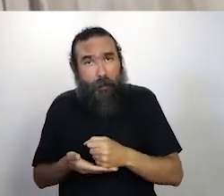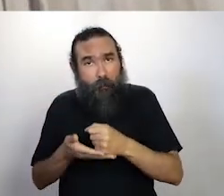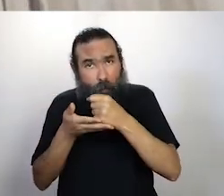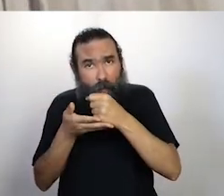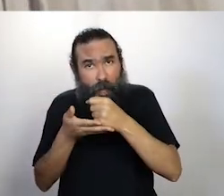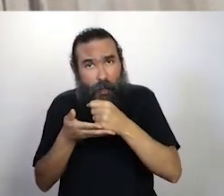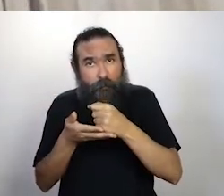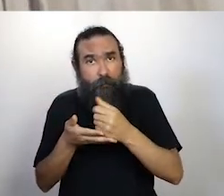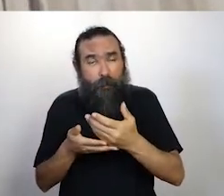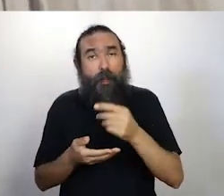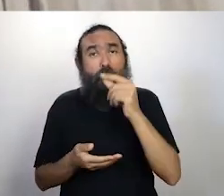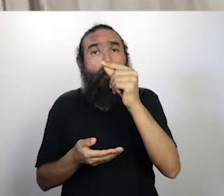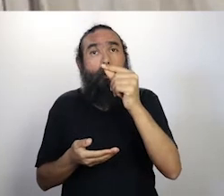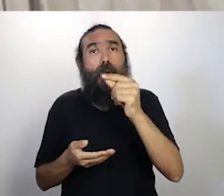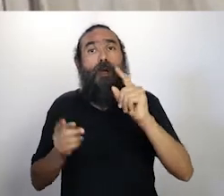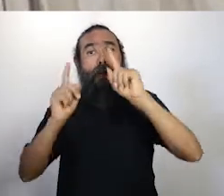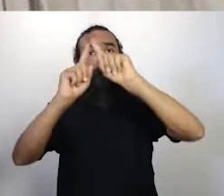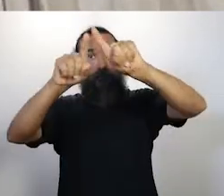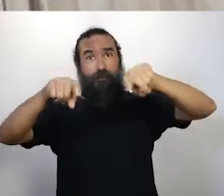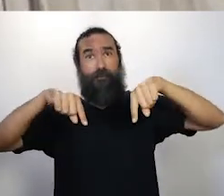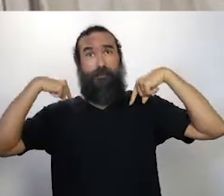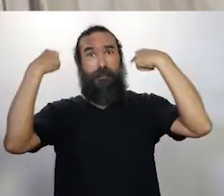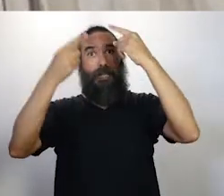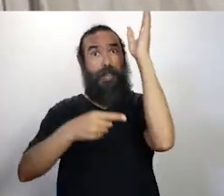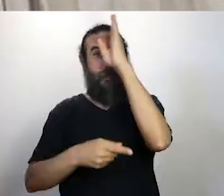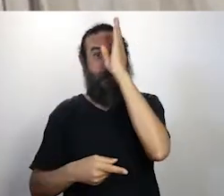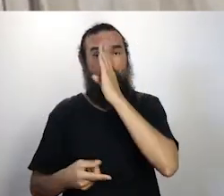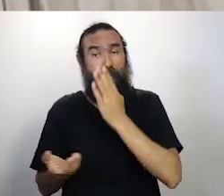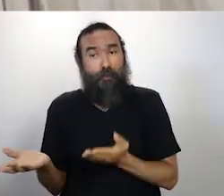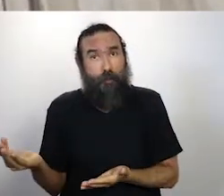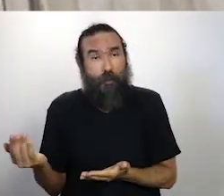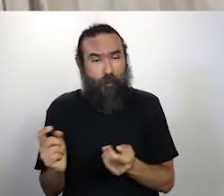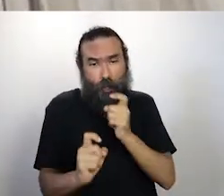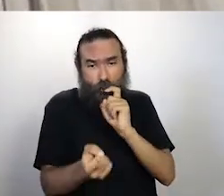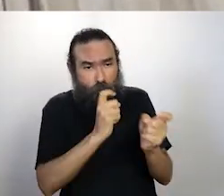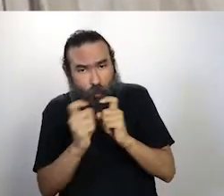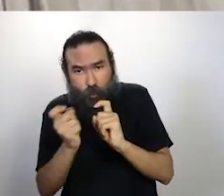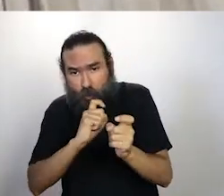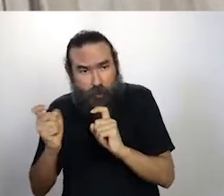da Juventude, que hoje fica abalada por conta